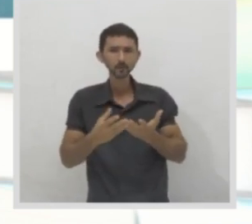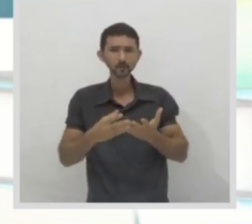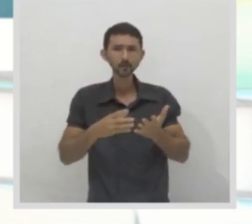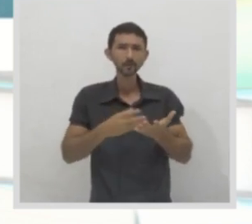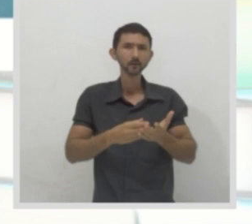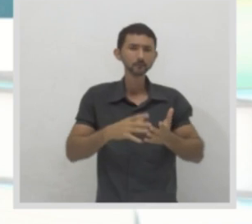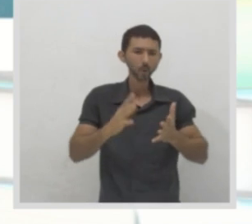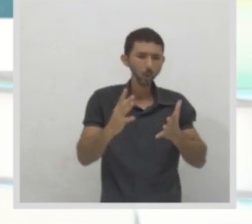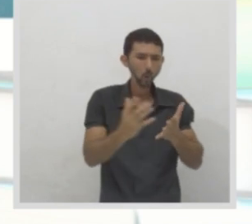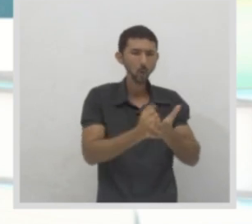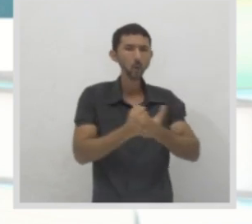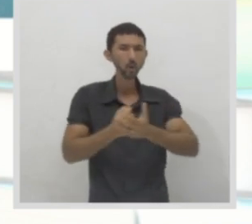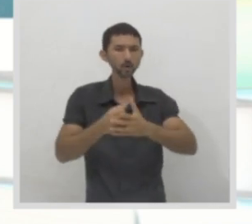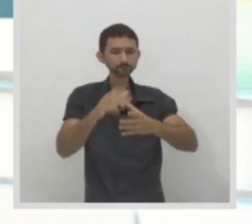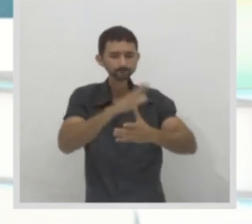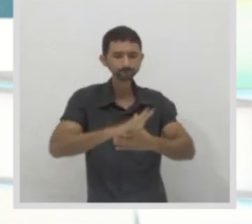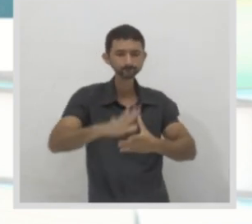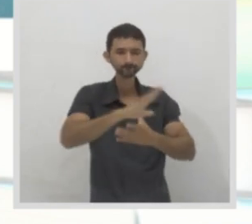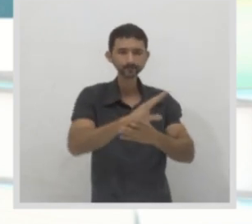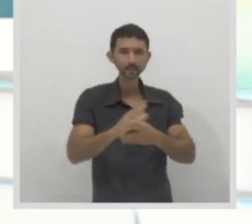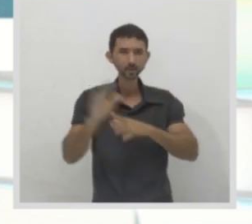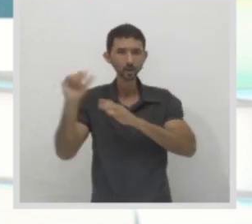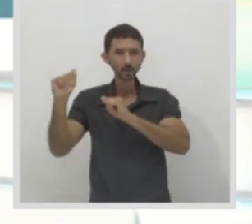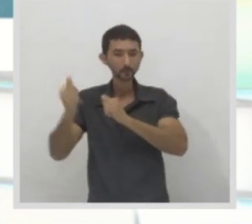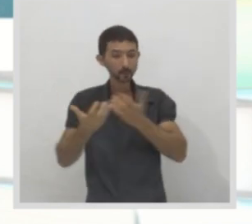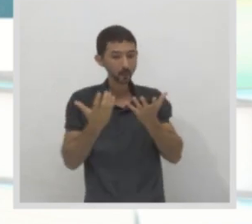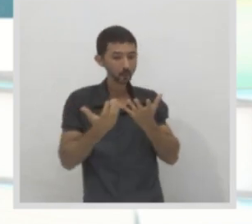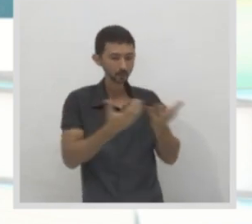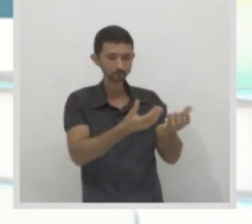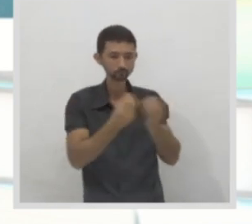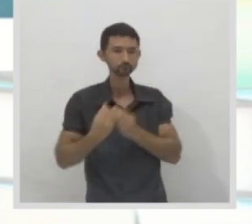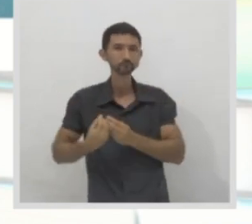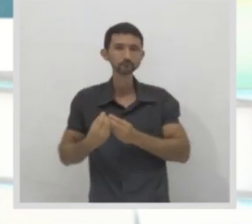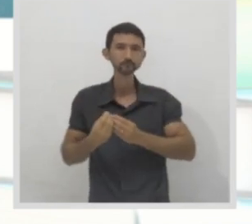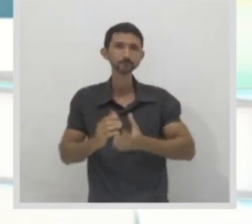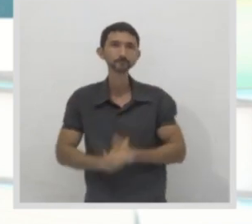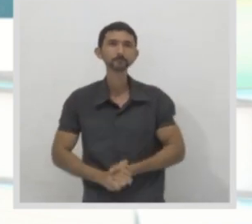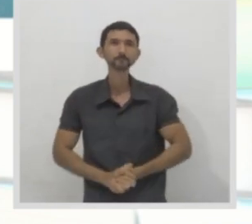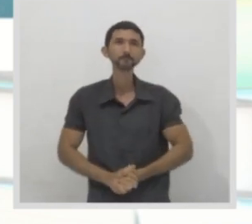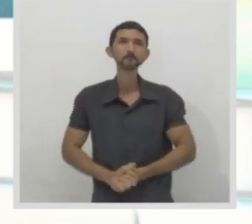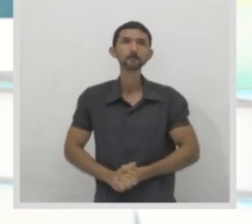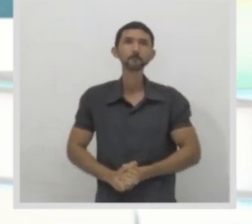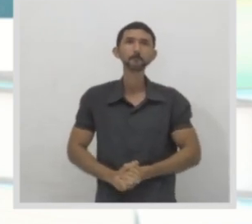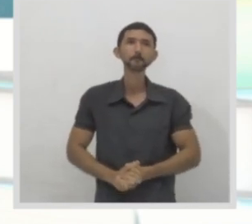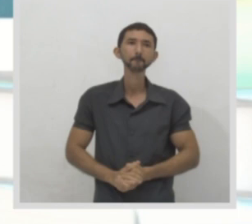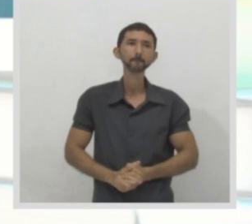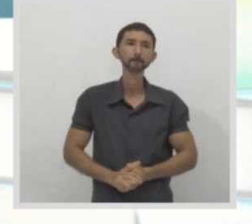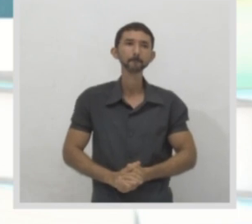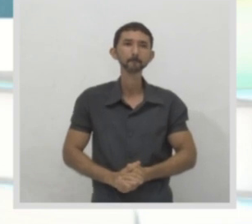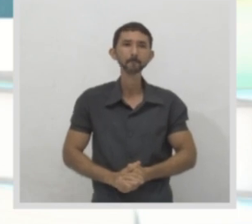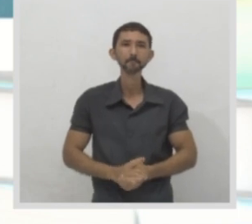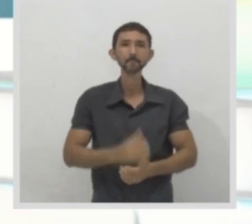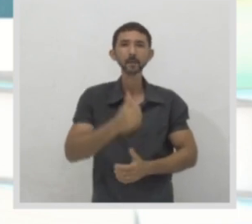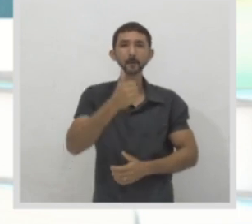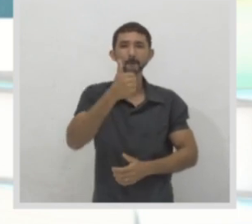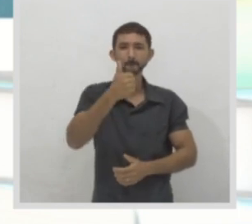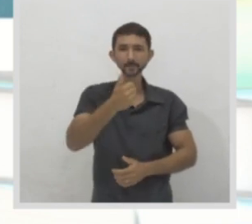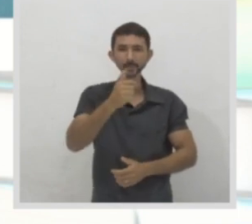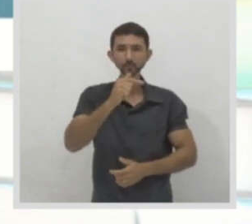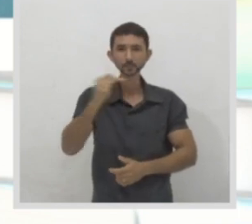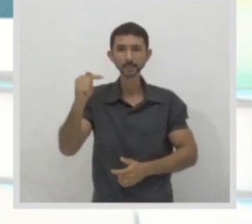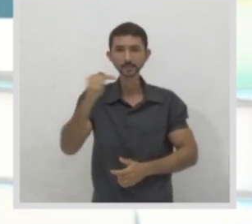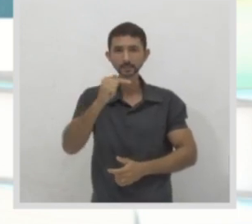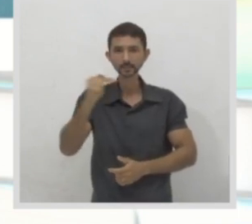a partir do Tratado de Madrid, né? Em 1777 a gente tem o Tratado